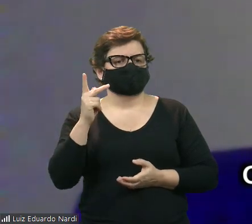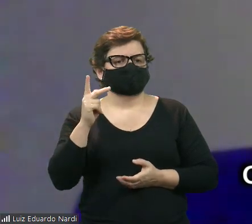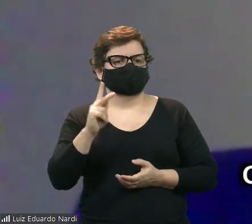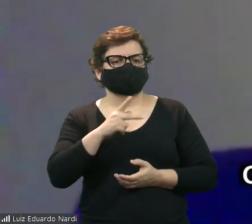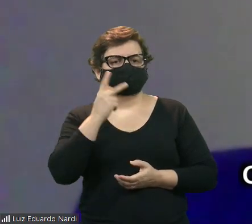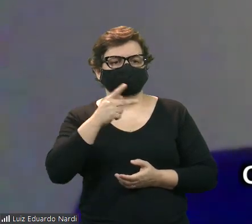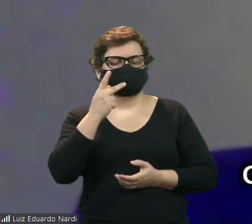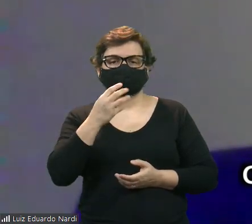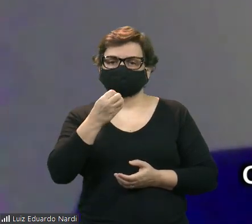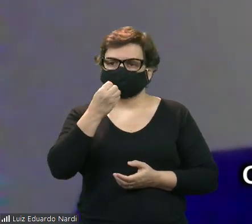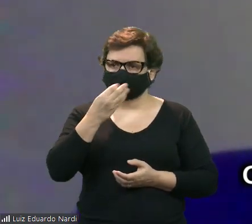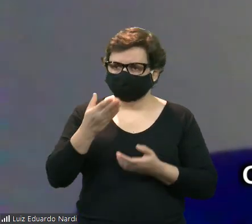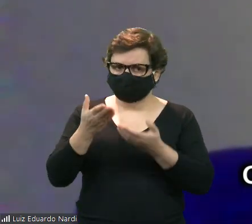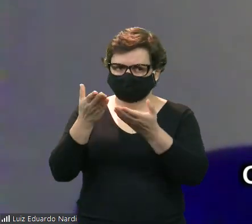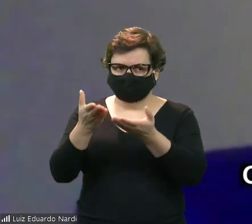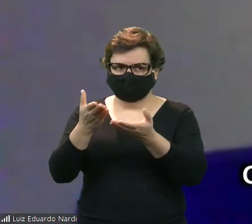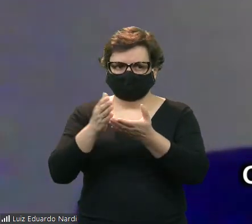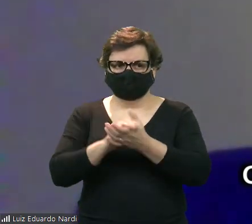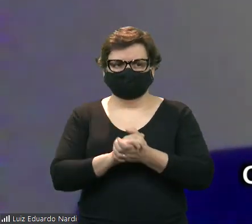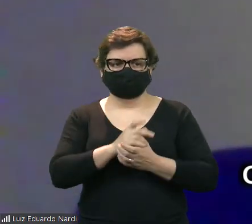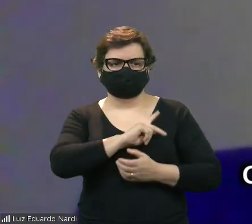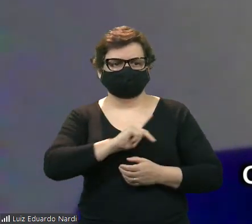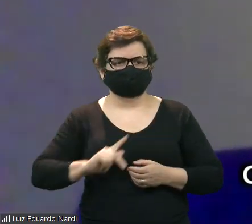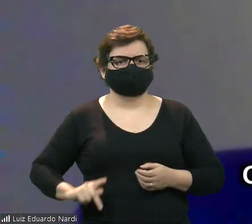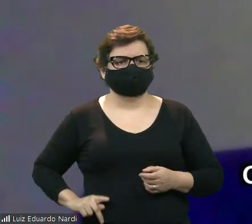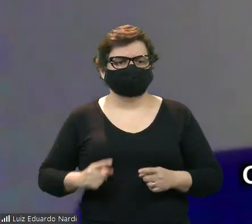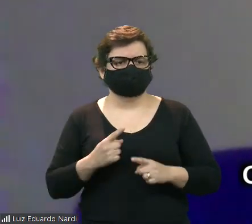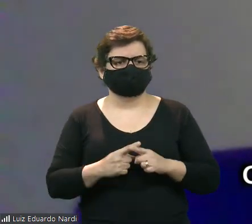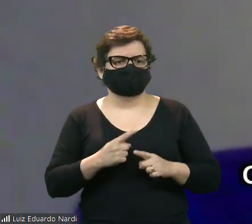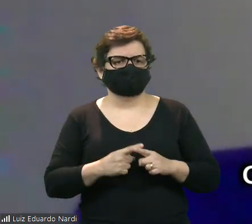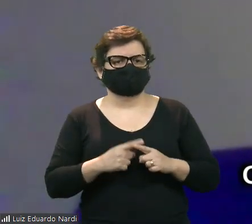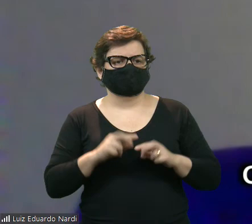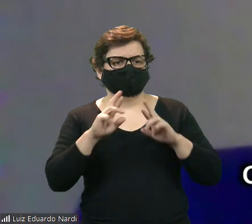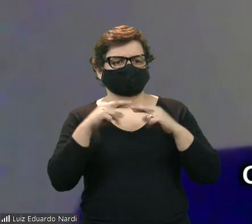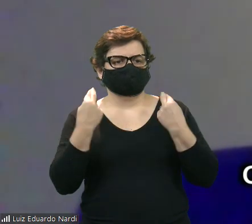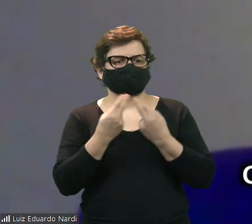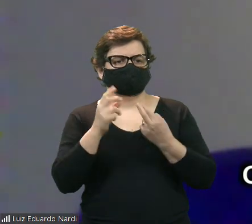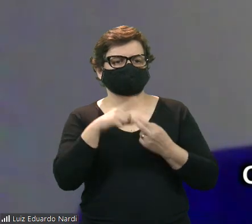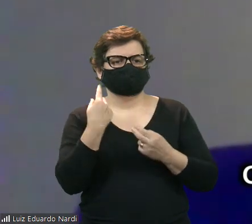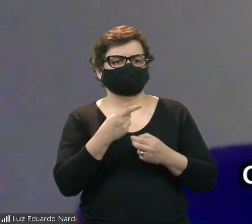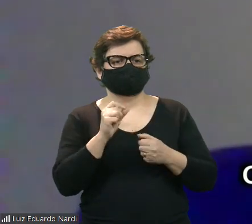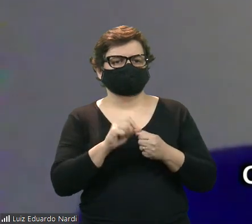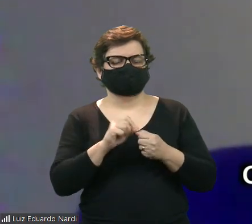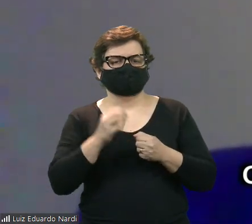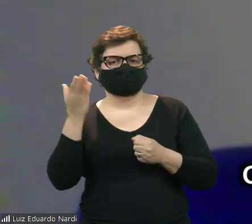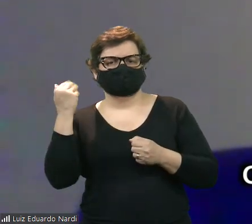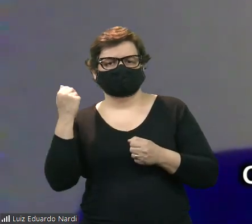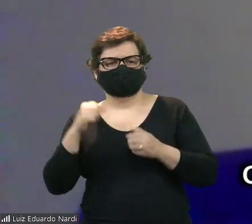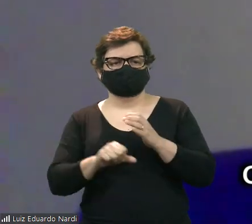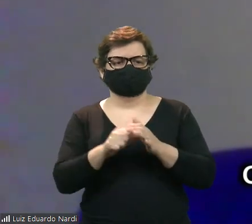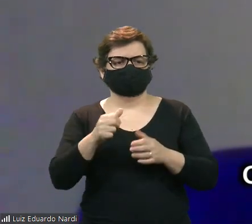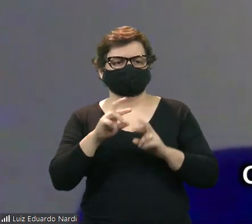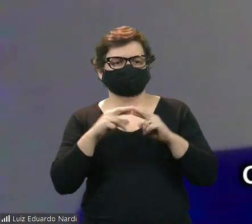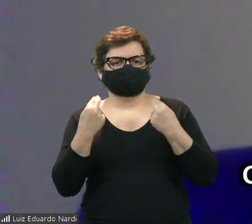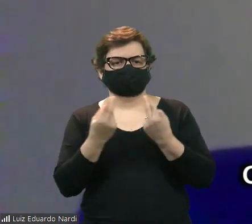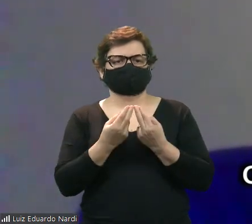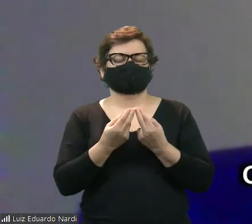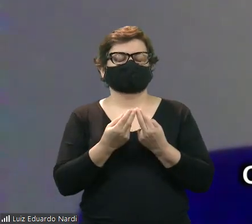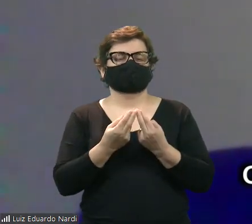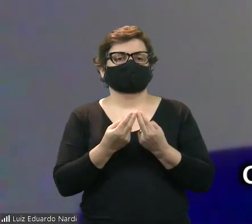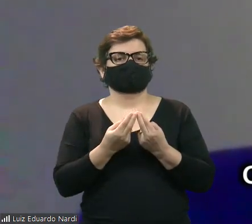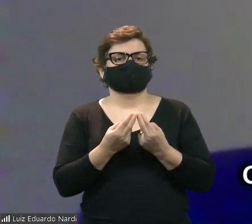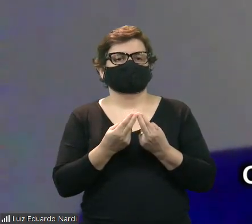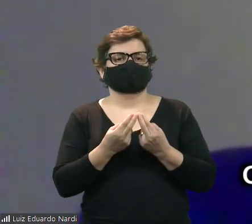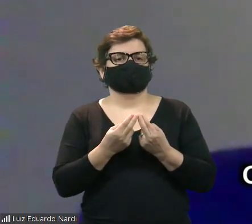elogiar a conduta de Vossa Excelência, porque na reunião que fizemos, naquela primeira reunião, o